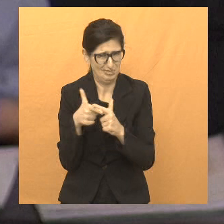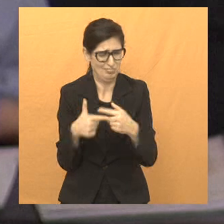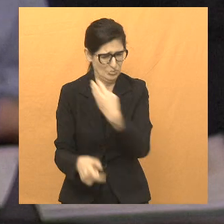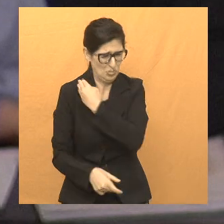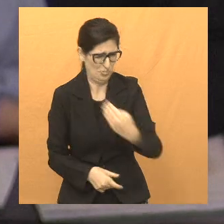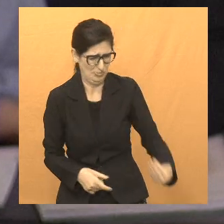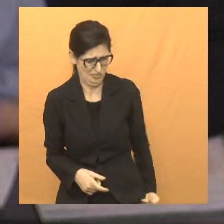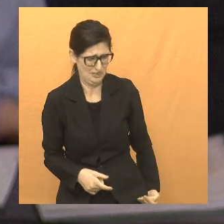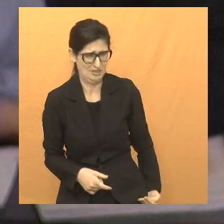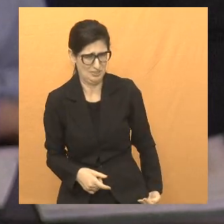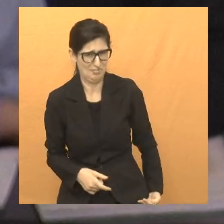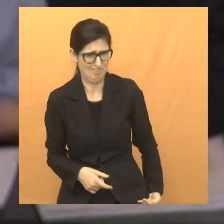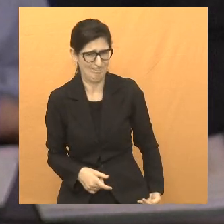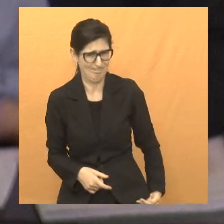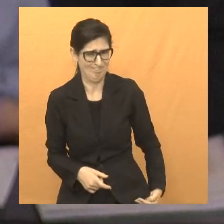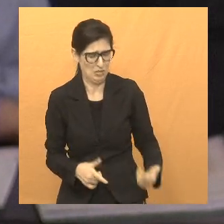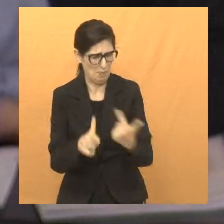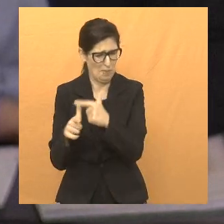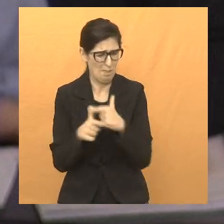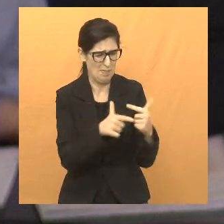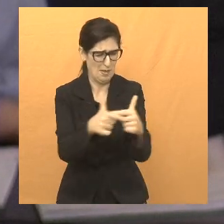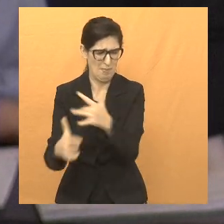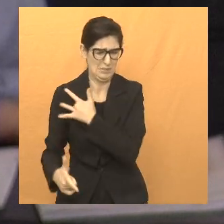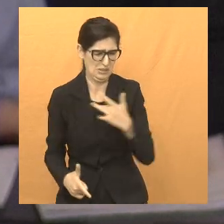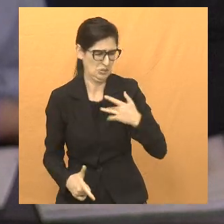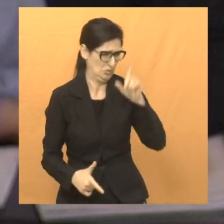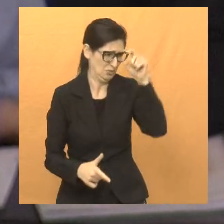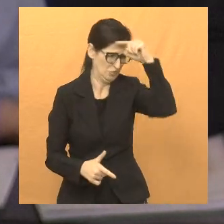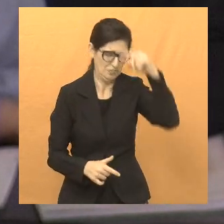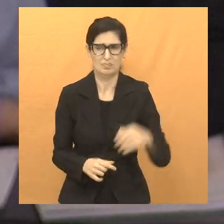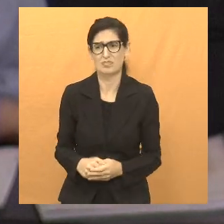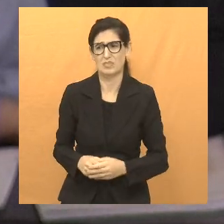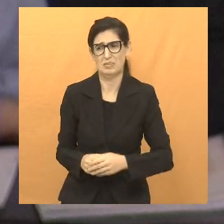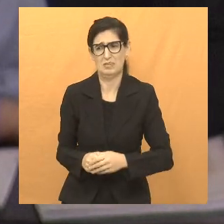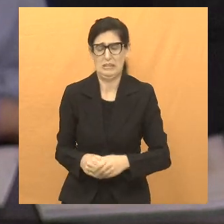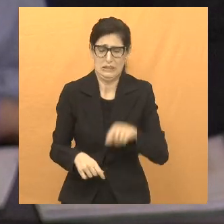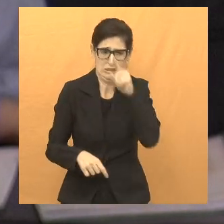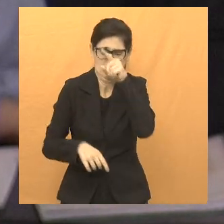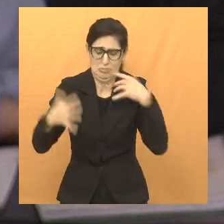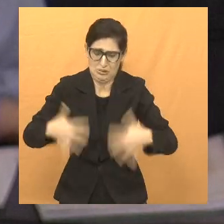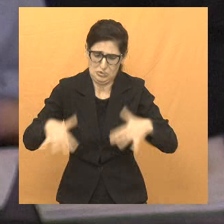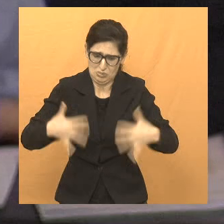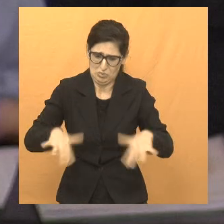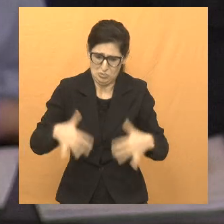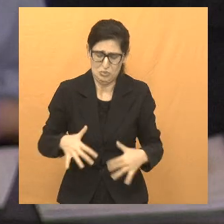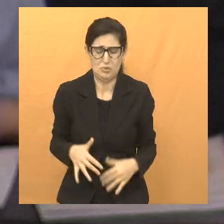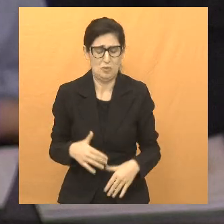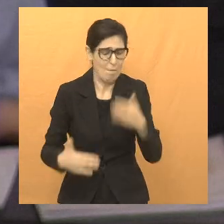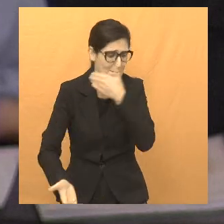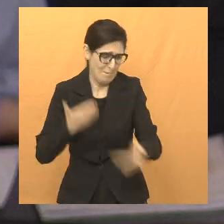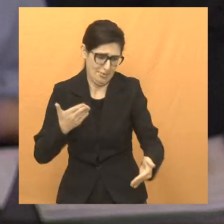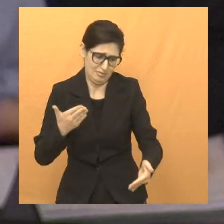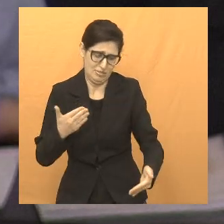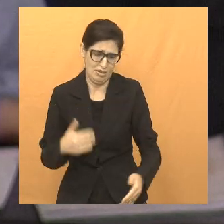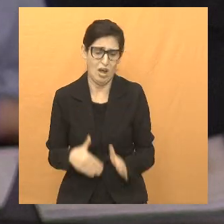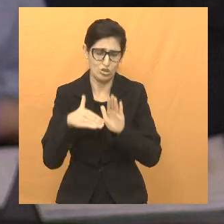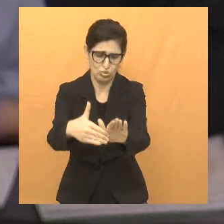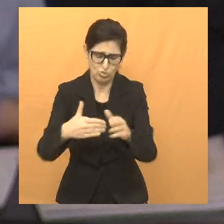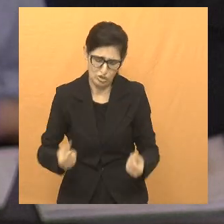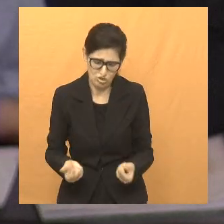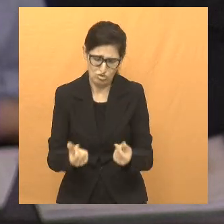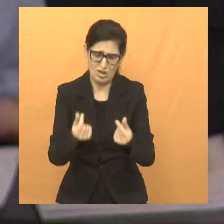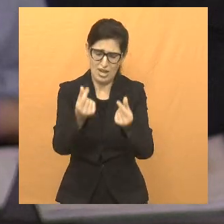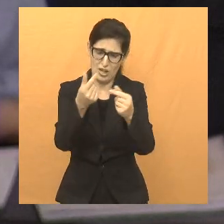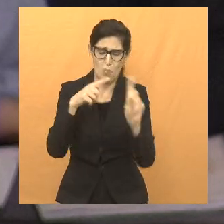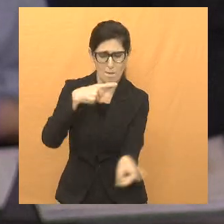uma perspectiva aí de perder o investimento do programa Mais Médicos, isso nos preocupa bastante, sendo que